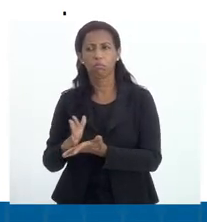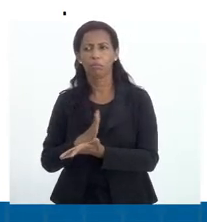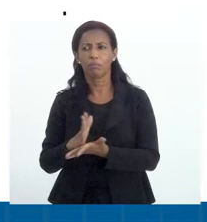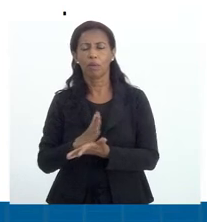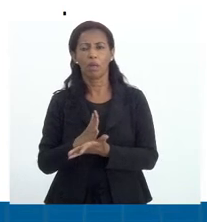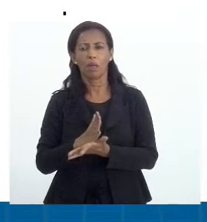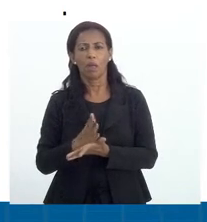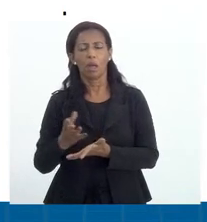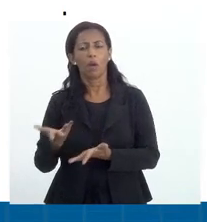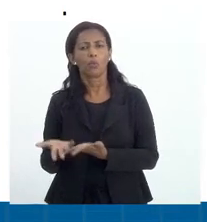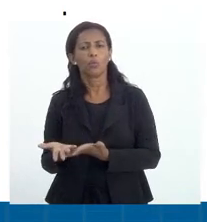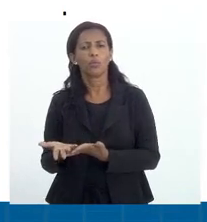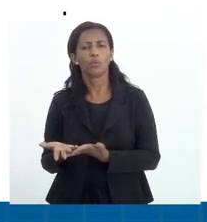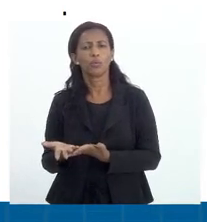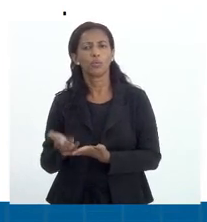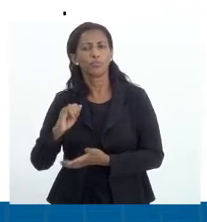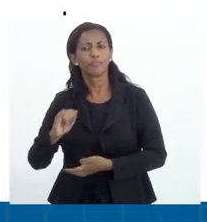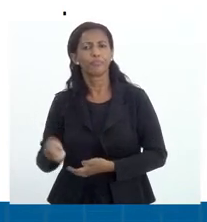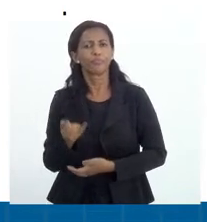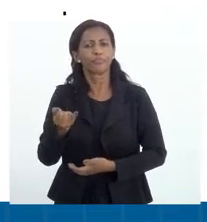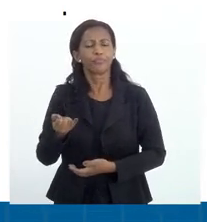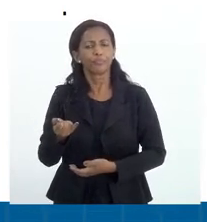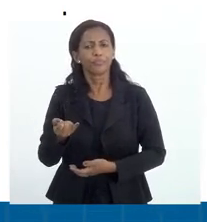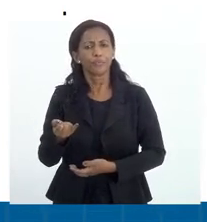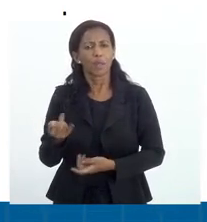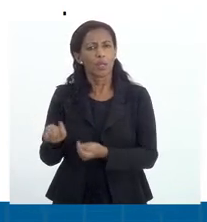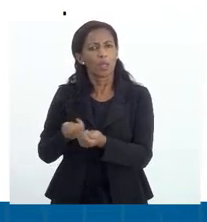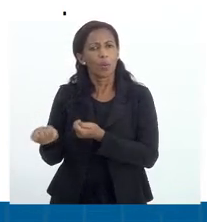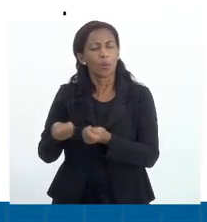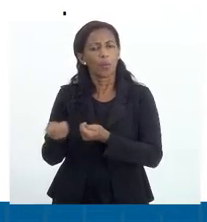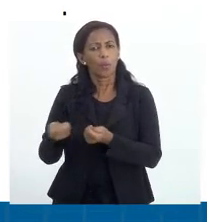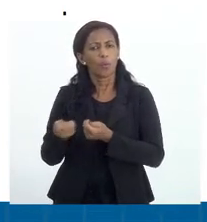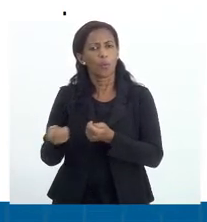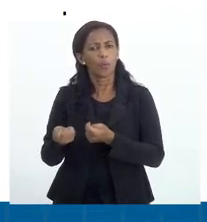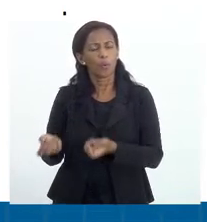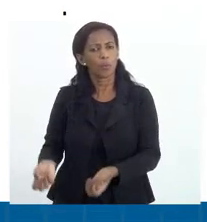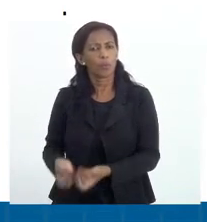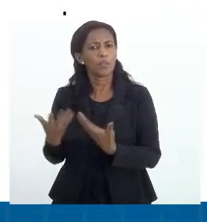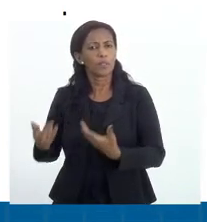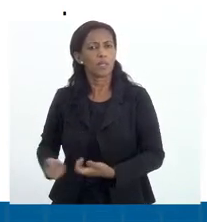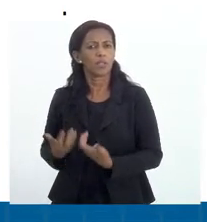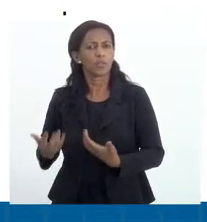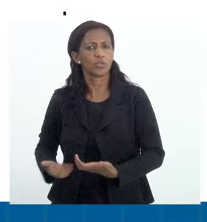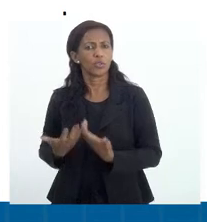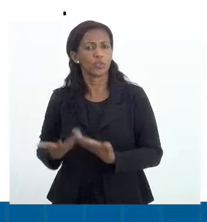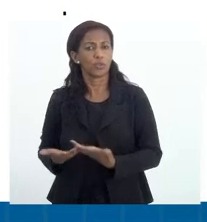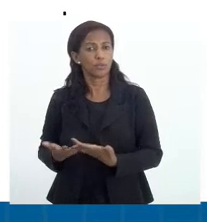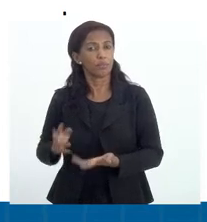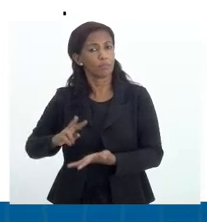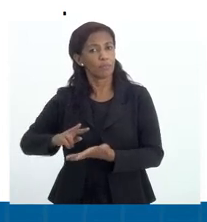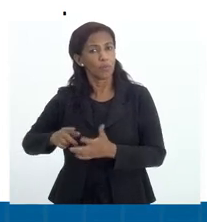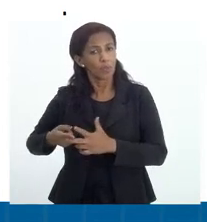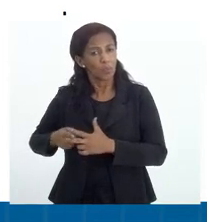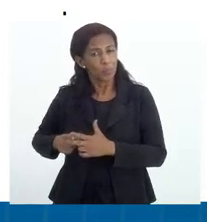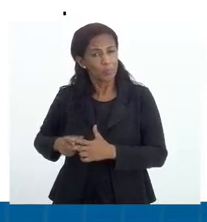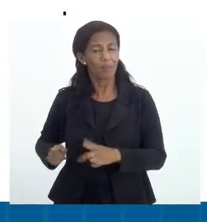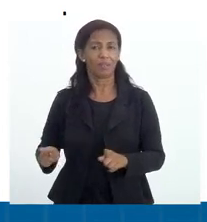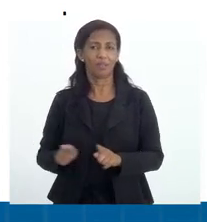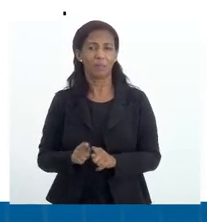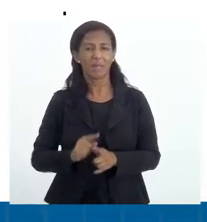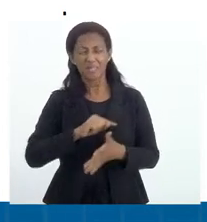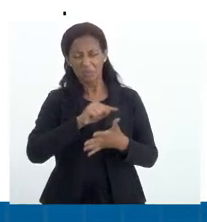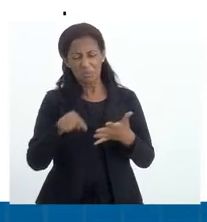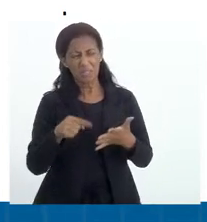alguns benefícios, os benefícios econômicos incentivos que a gente vai ter que mexer, são 5, se eu não me engano.